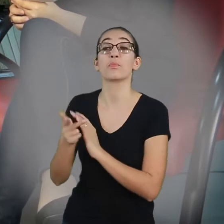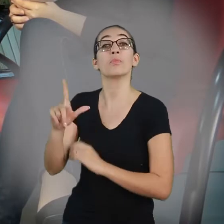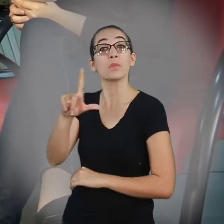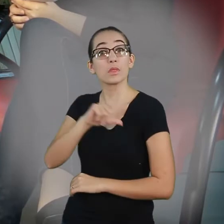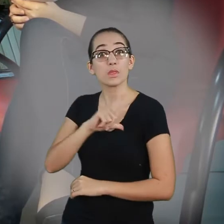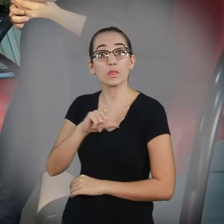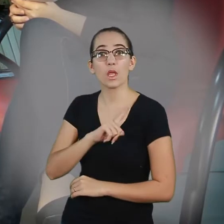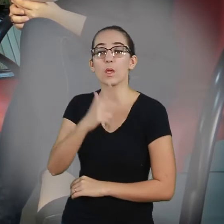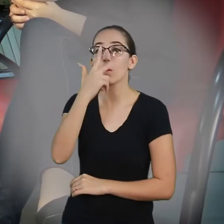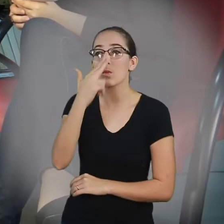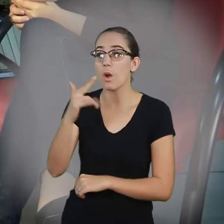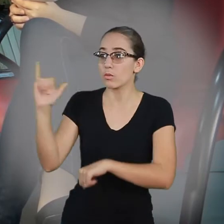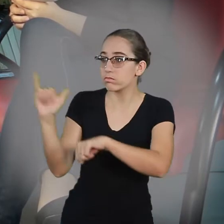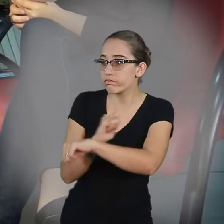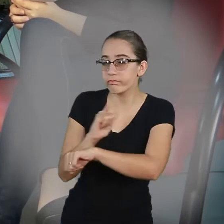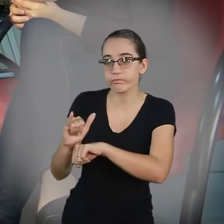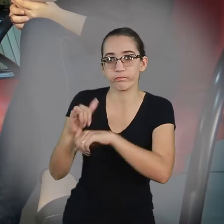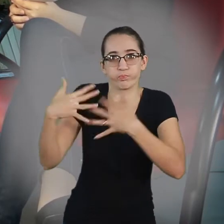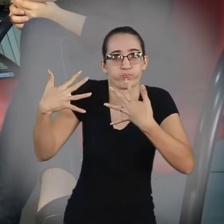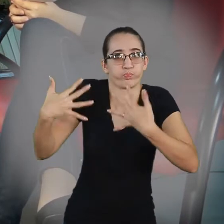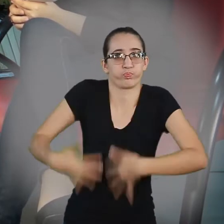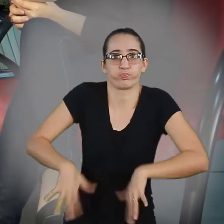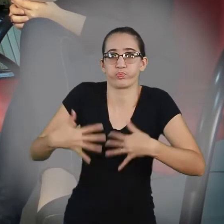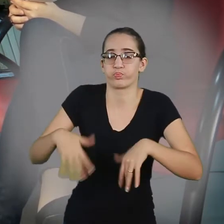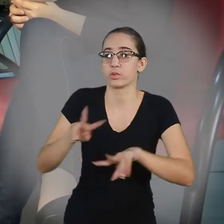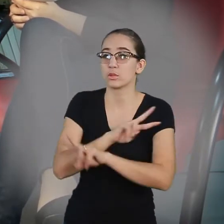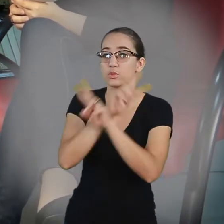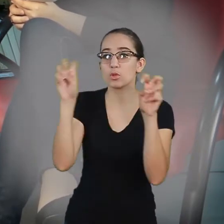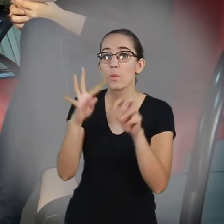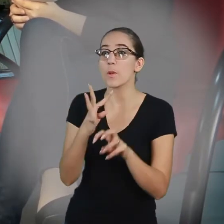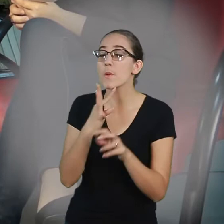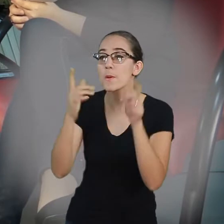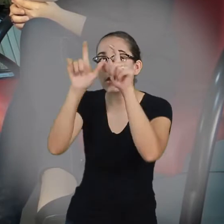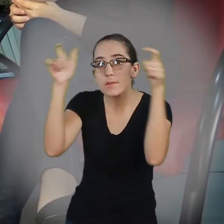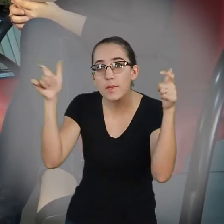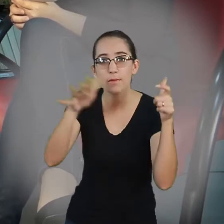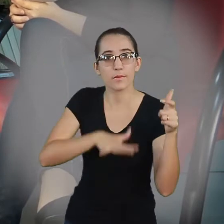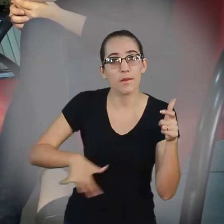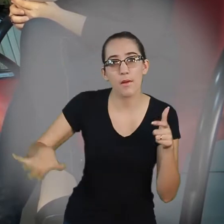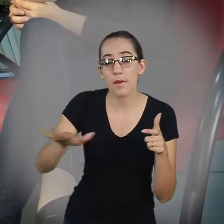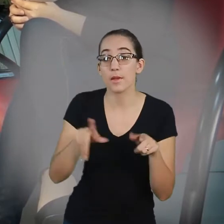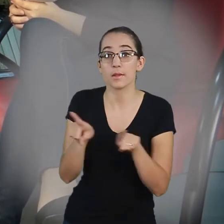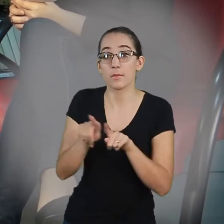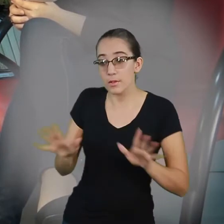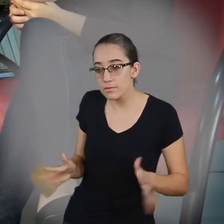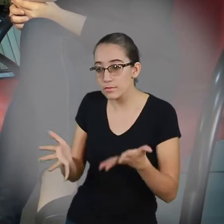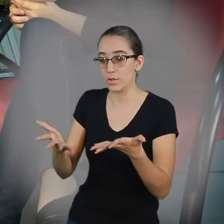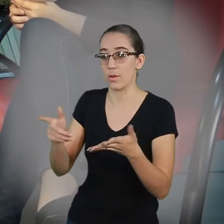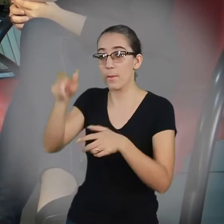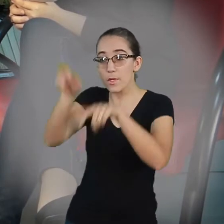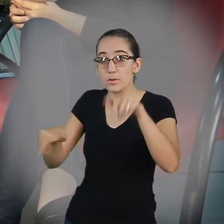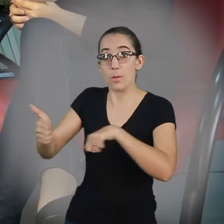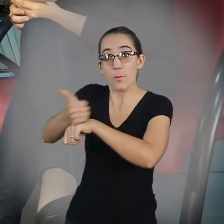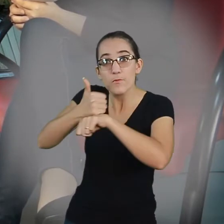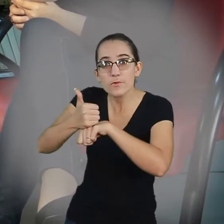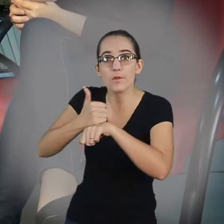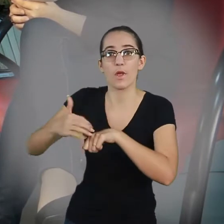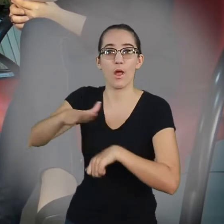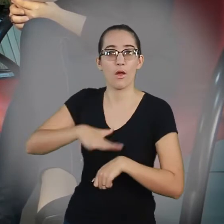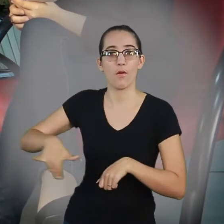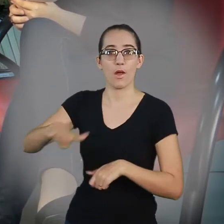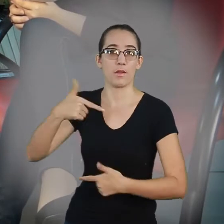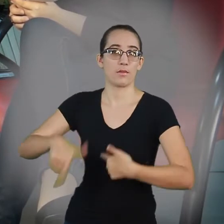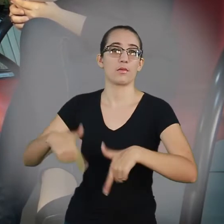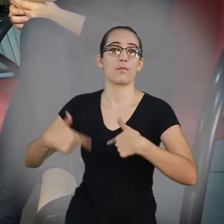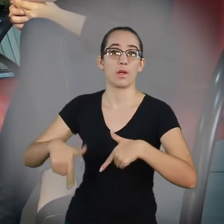muito fortes de geração de conhecimento na área, de formação de pessoas para atuar na área e de incentivo a que a área